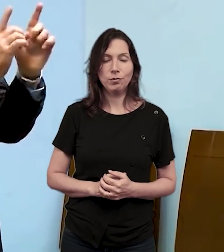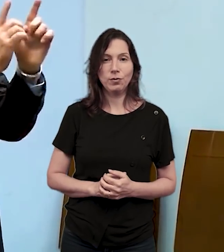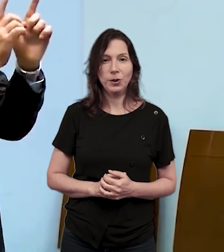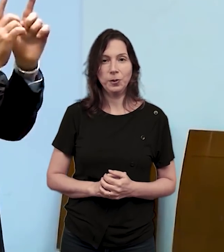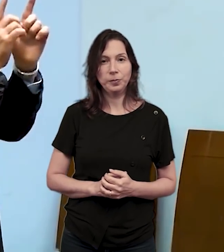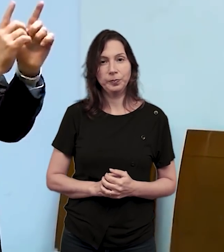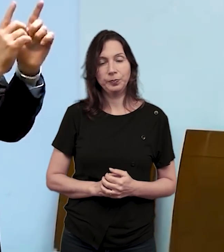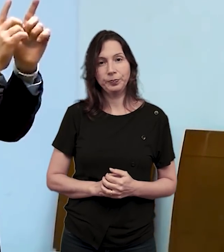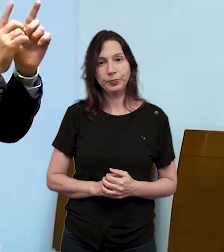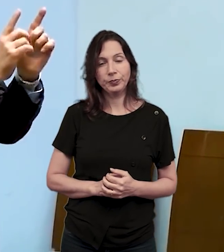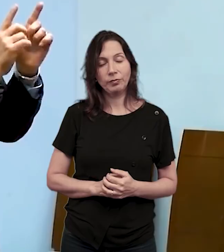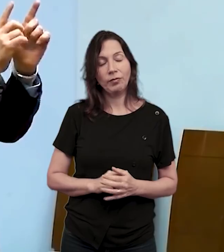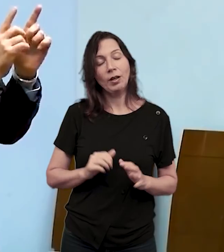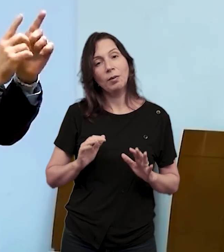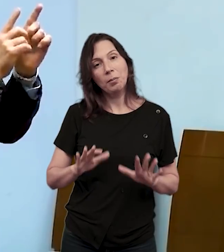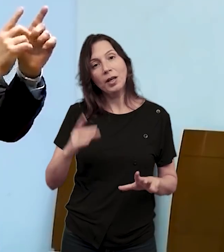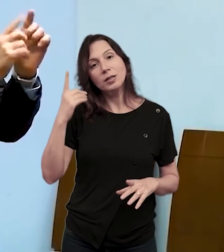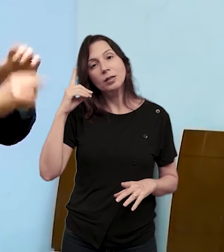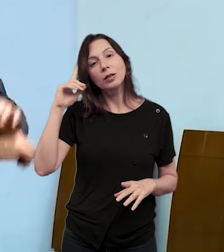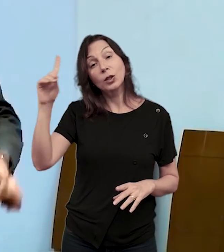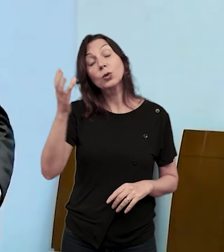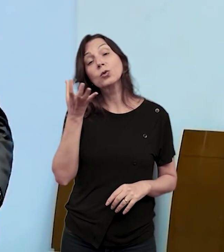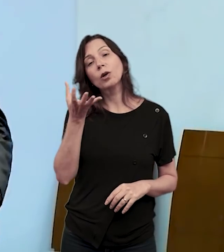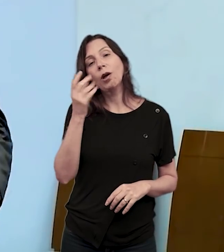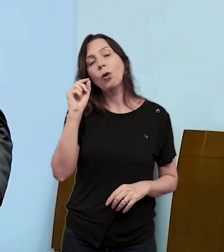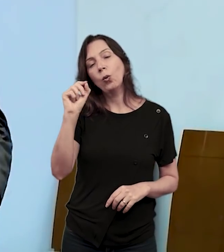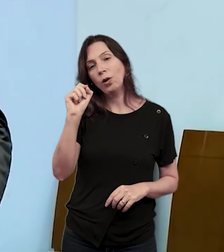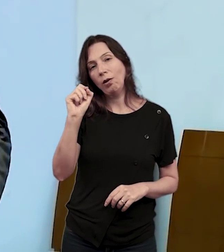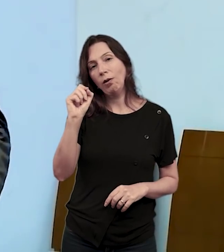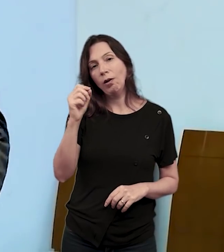Mas Deus tem todo interesse que você seja humilde.